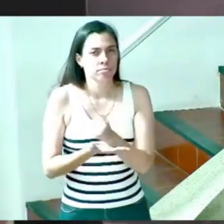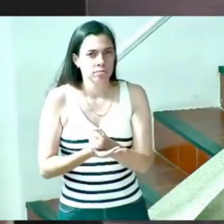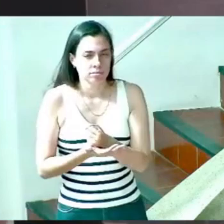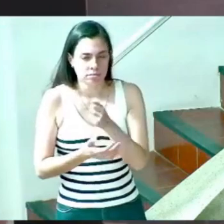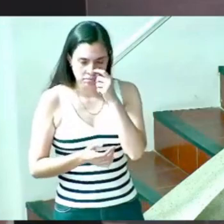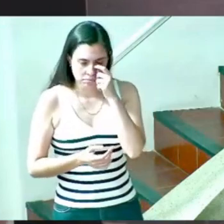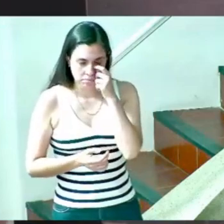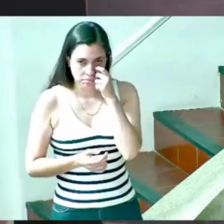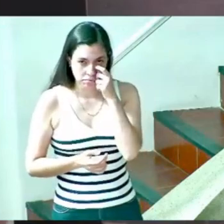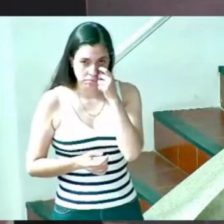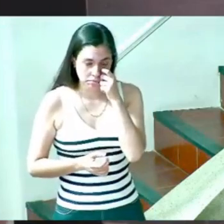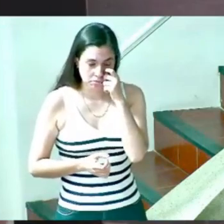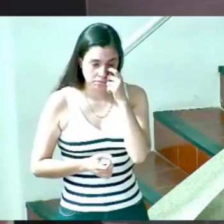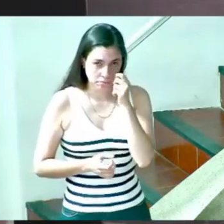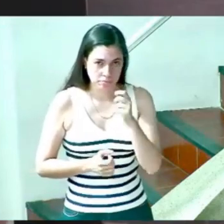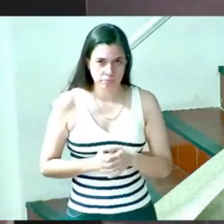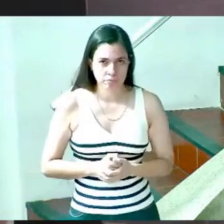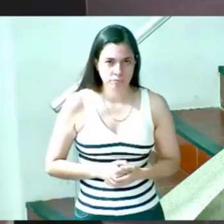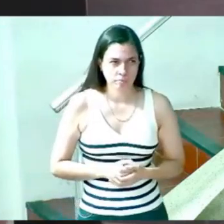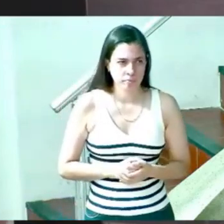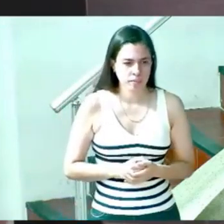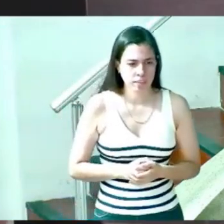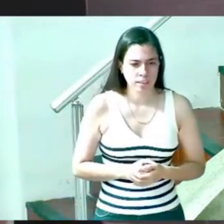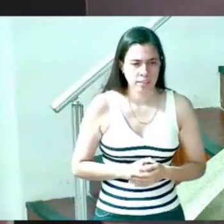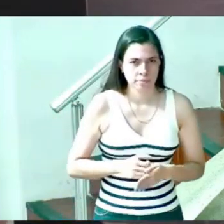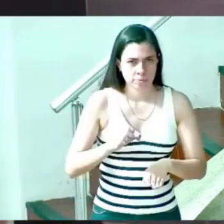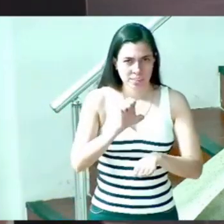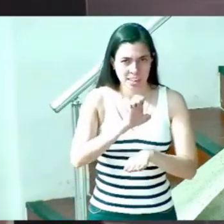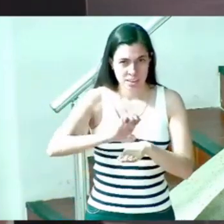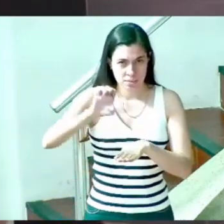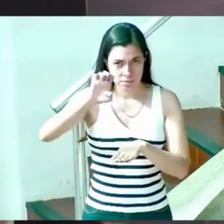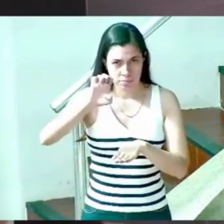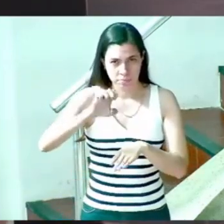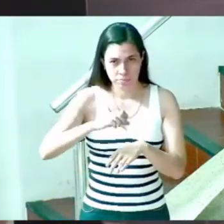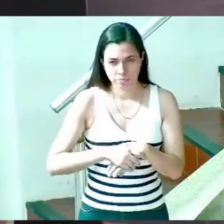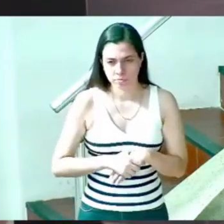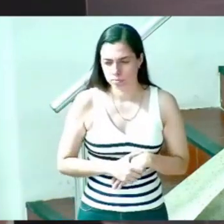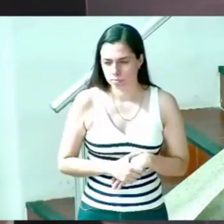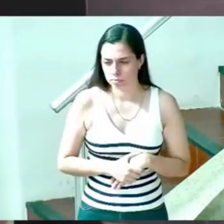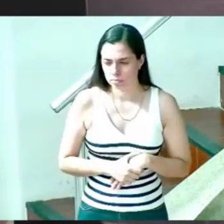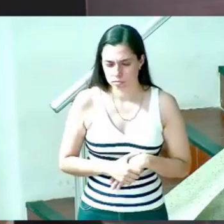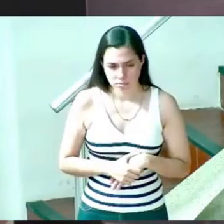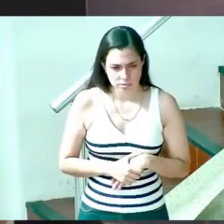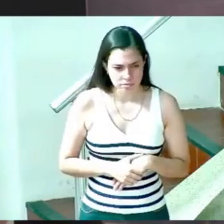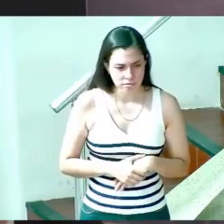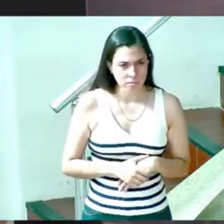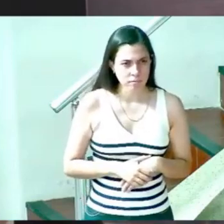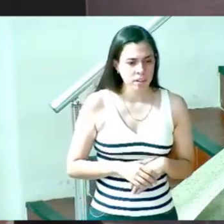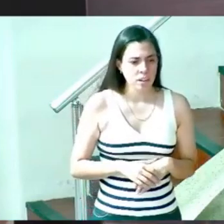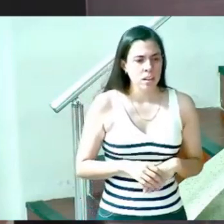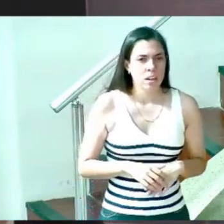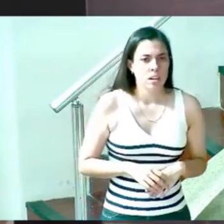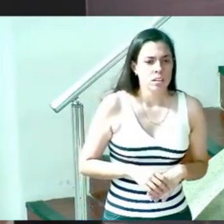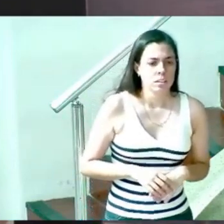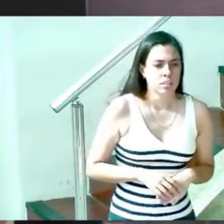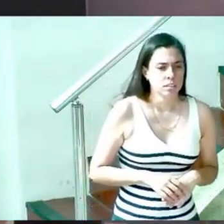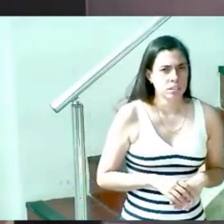19. Porque o termo que aparece ali em Êxodo capítulo 19 é o